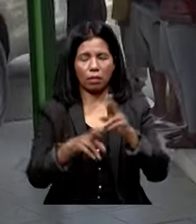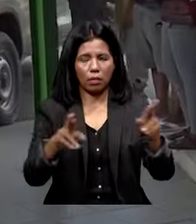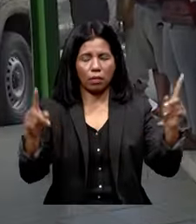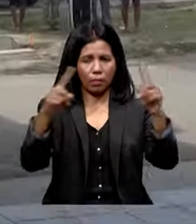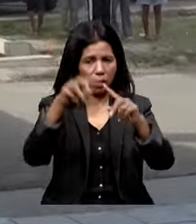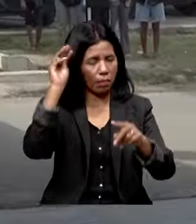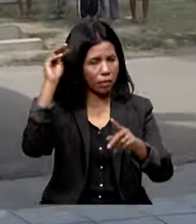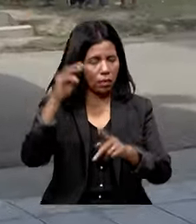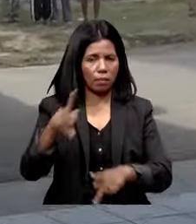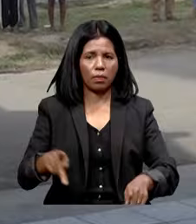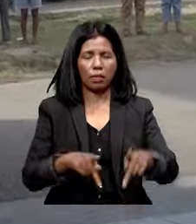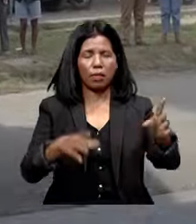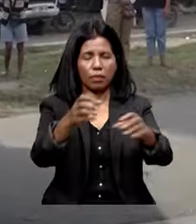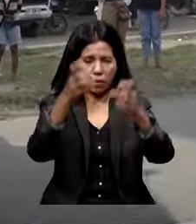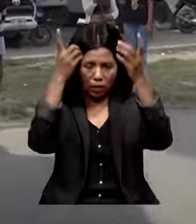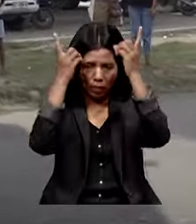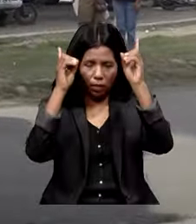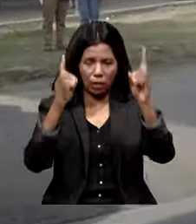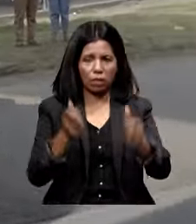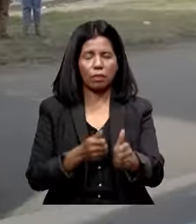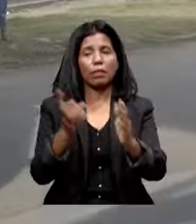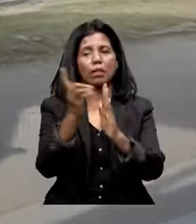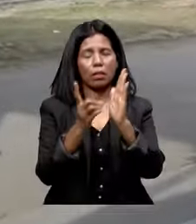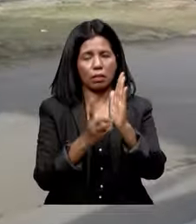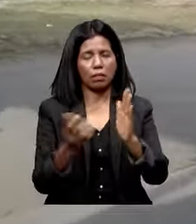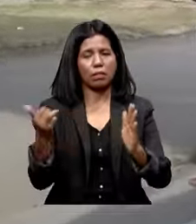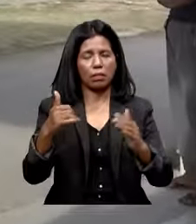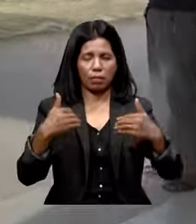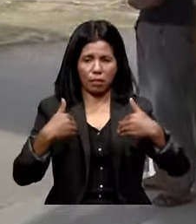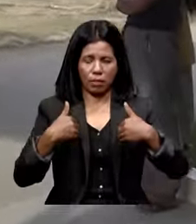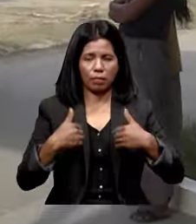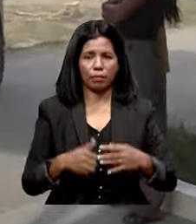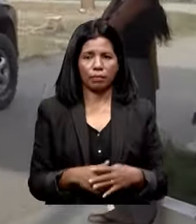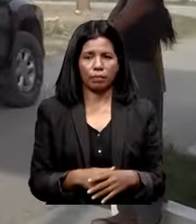Ministério Público, onde foi decisão do herdado Sira Nebeia, Tito Silva, Azinha Lola, Ziemen.